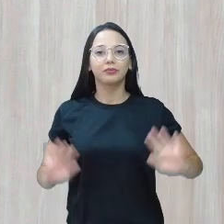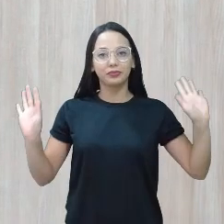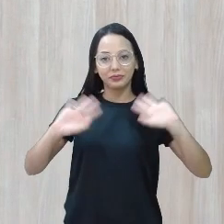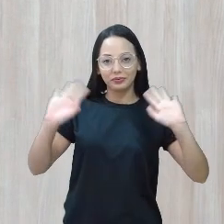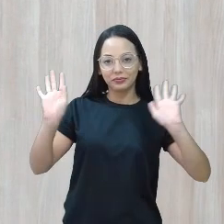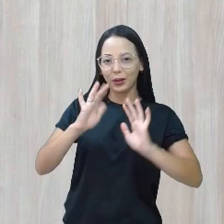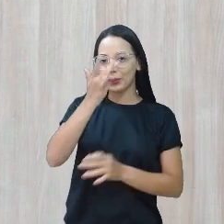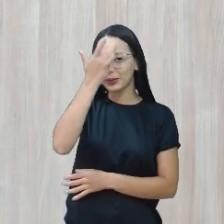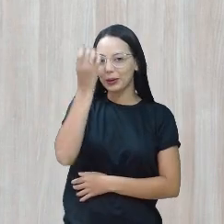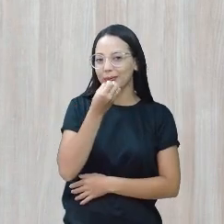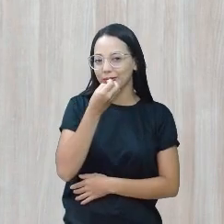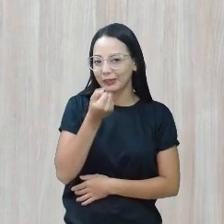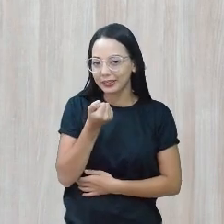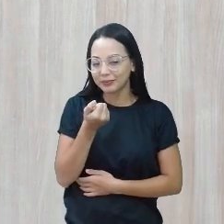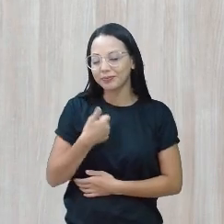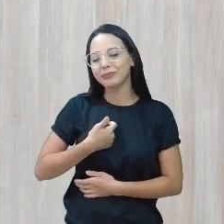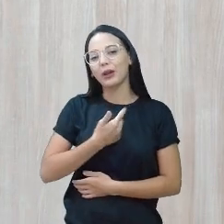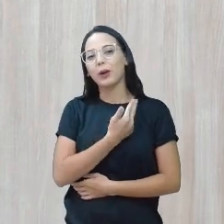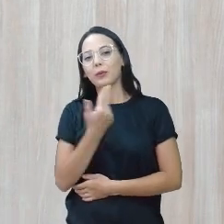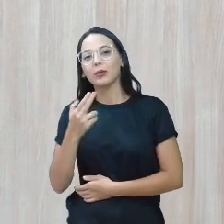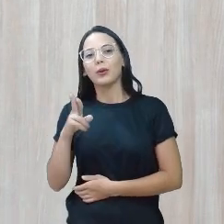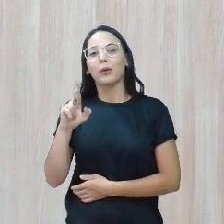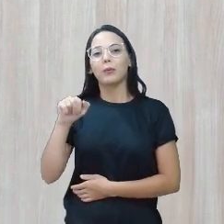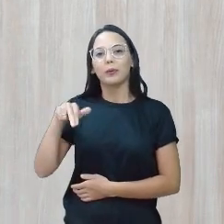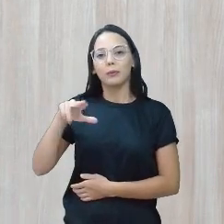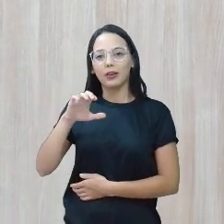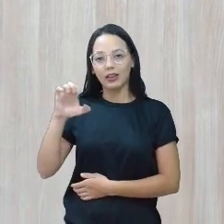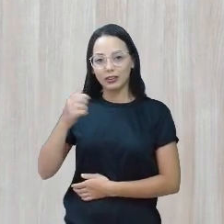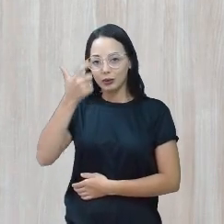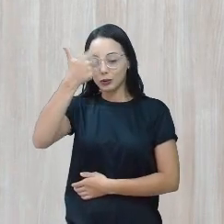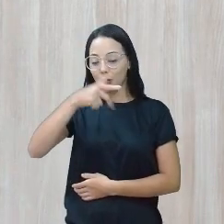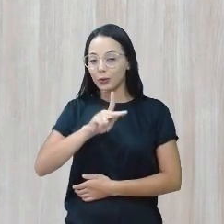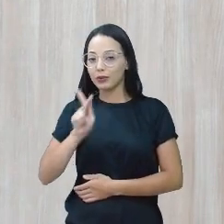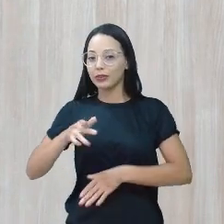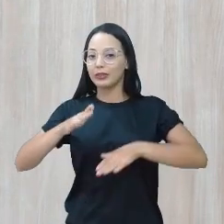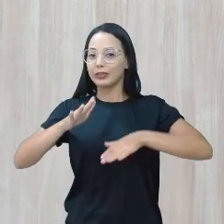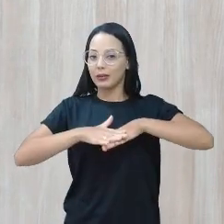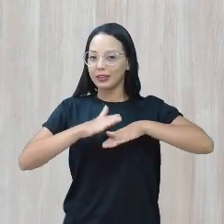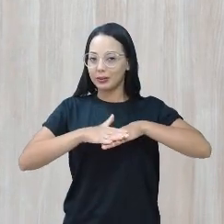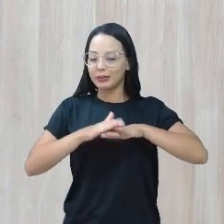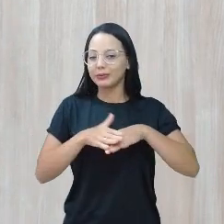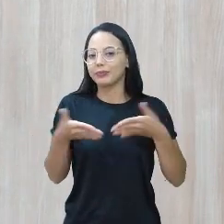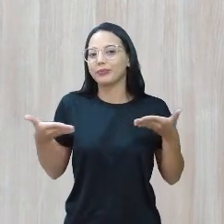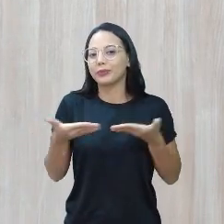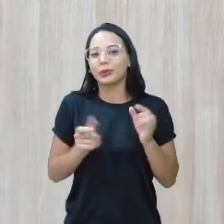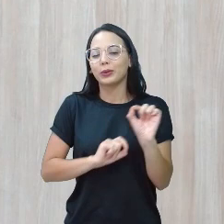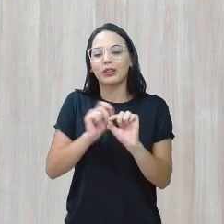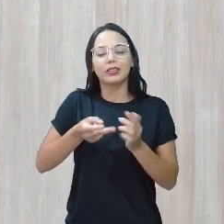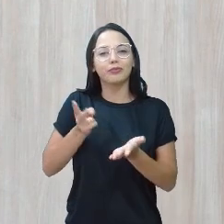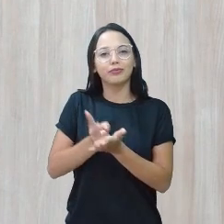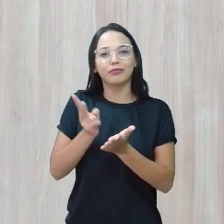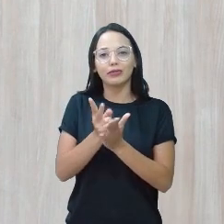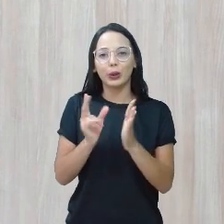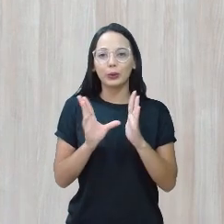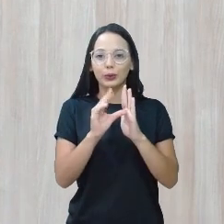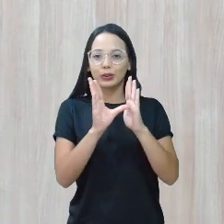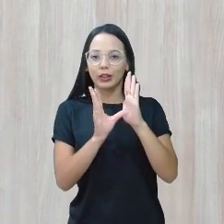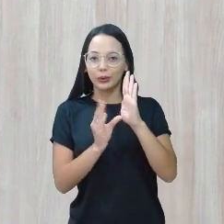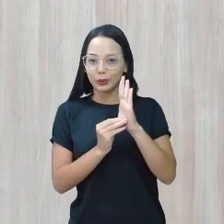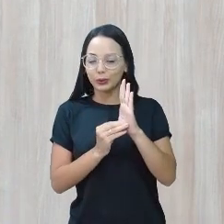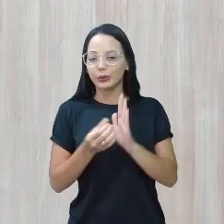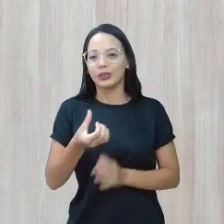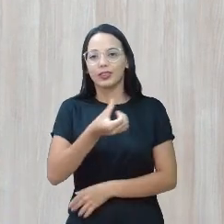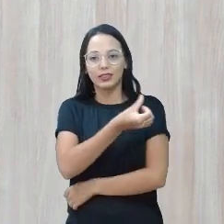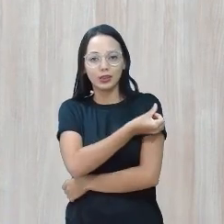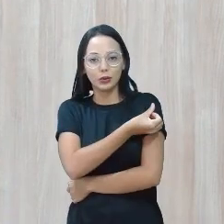Olá pessoal, tudo bem? Eu me chamo Briane Mourão, sou professora de matemática e a gente está aqui dando continuidade ao nosso conteúdo nos